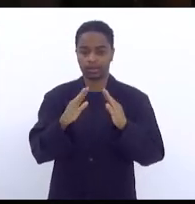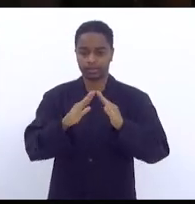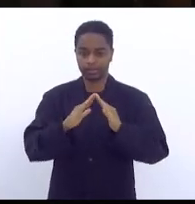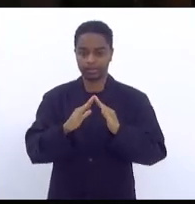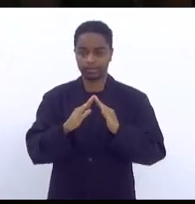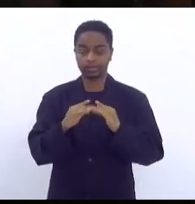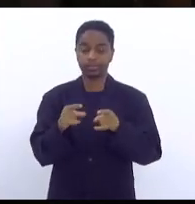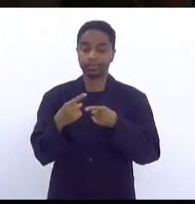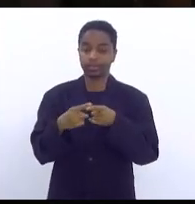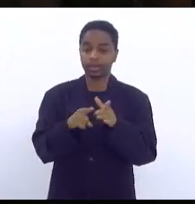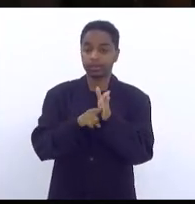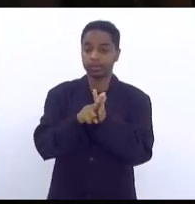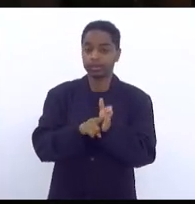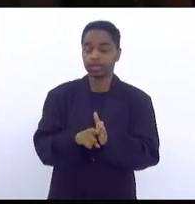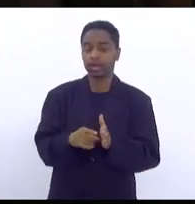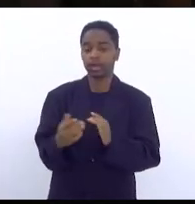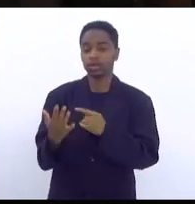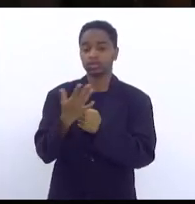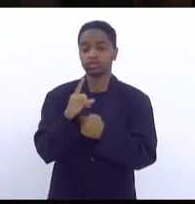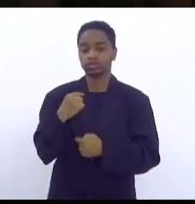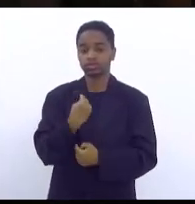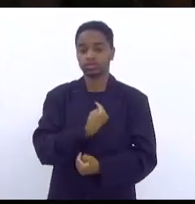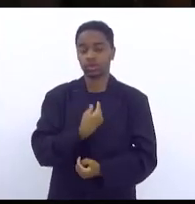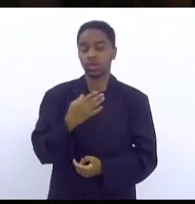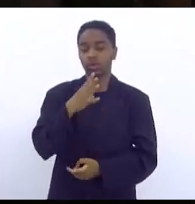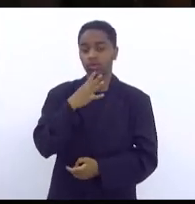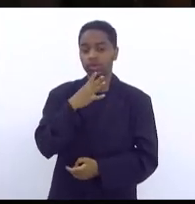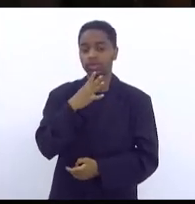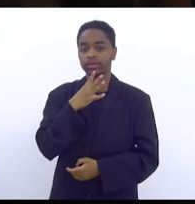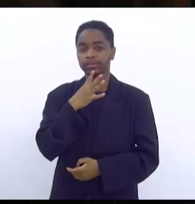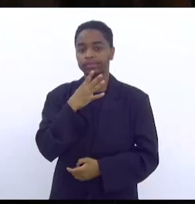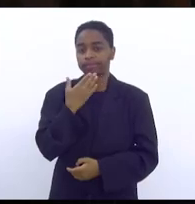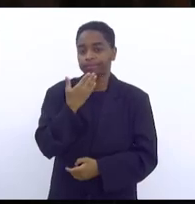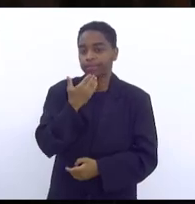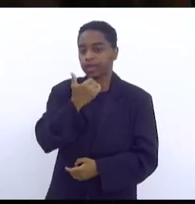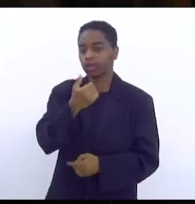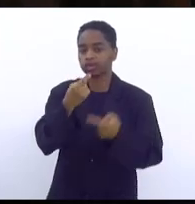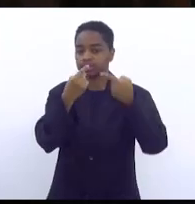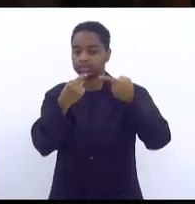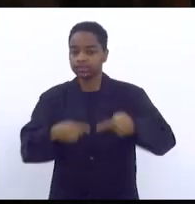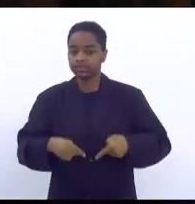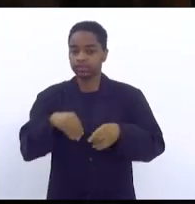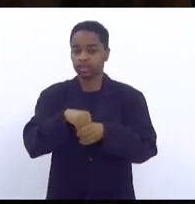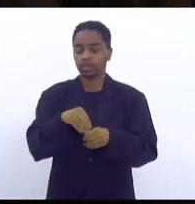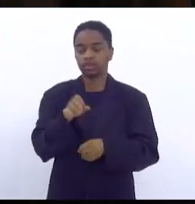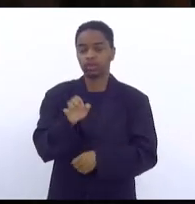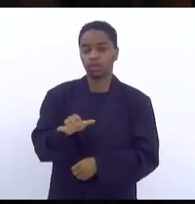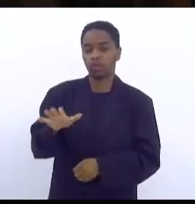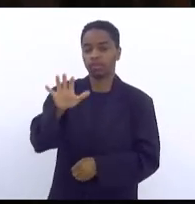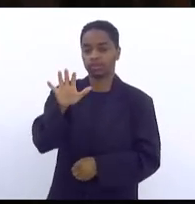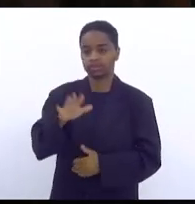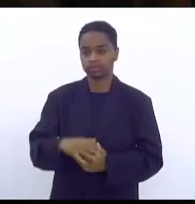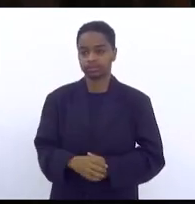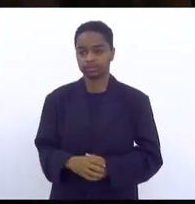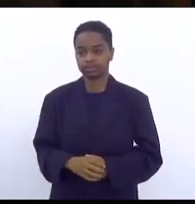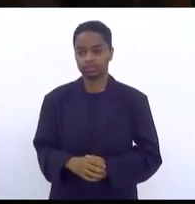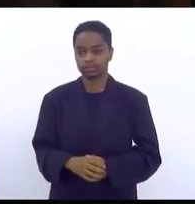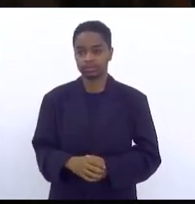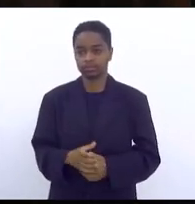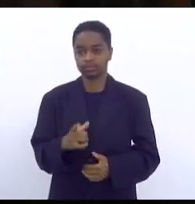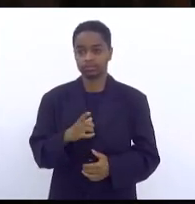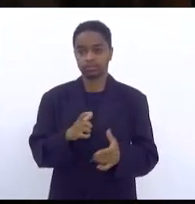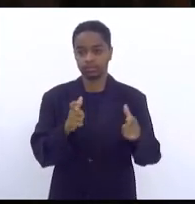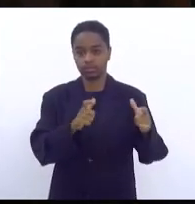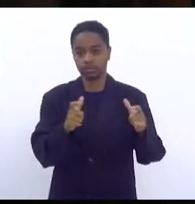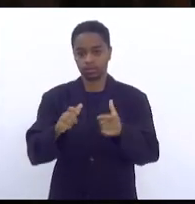essa que nos ajudou a conhecer mais ainda e de perto os desafios que nossa comunidade enfrenta locais Até que a